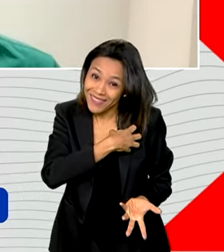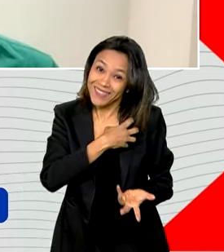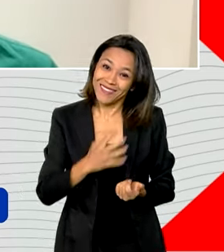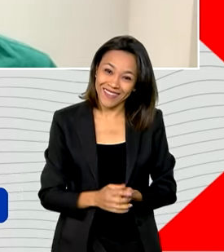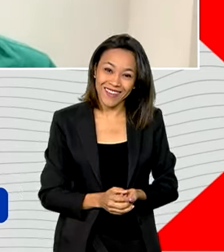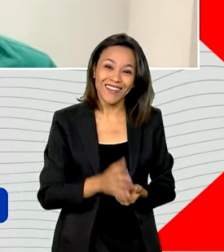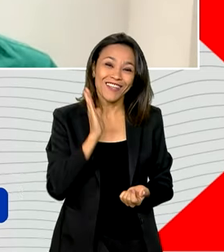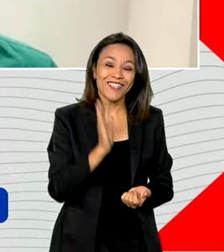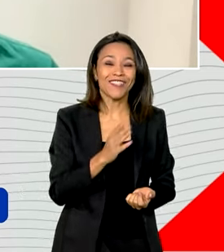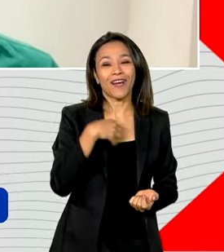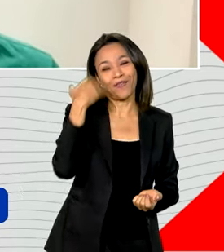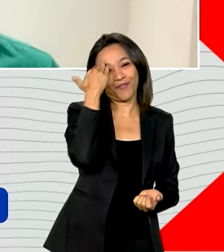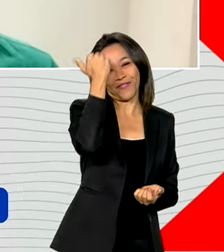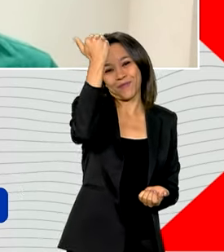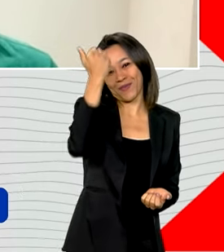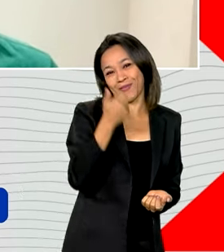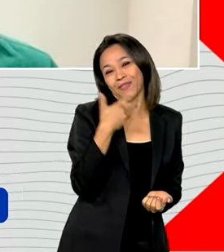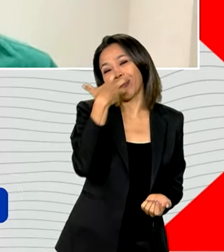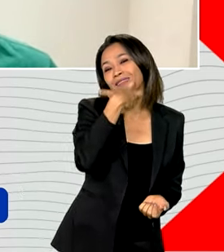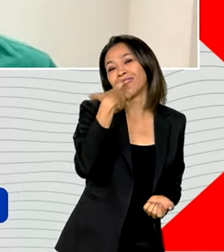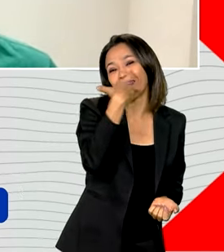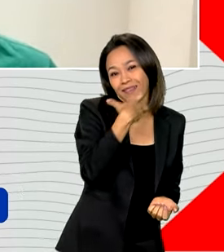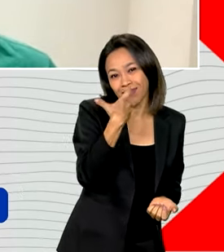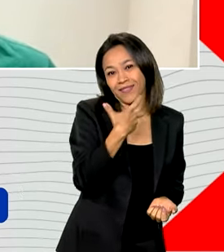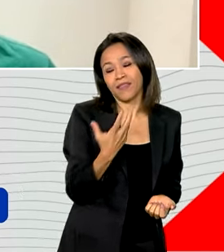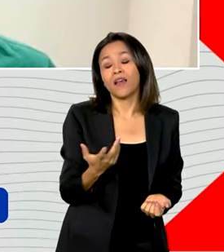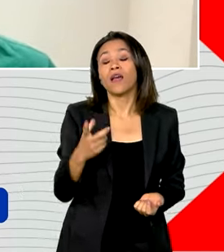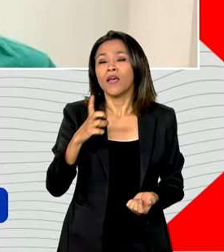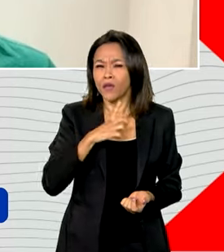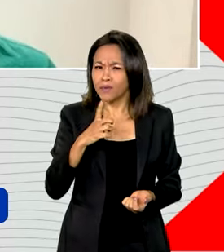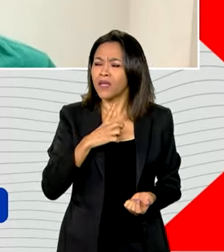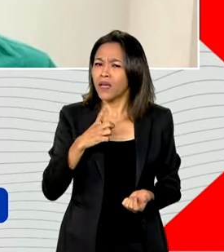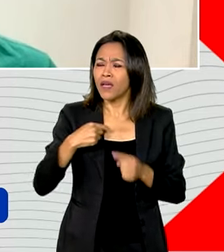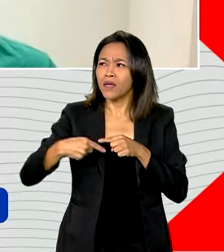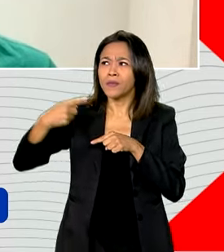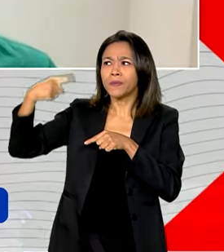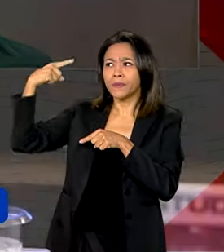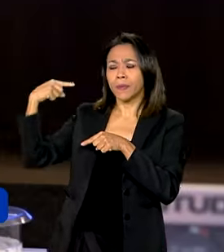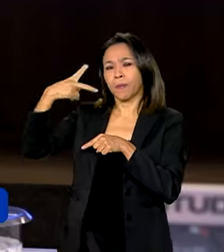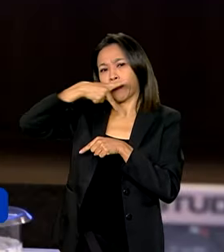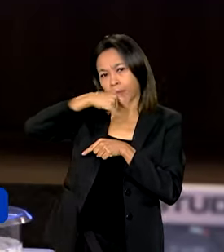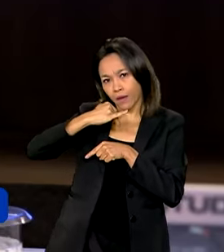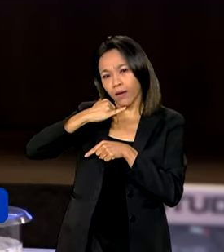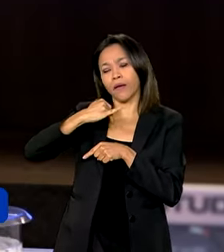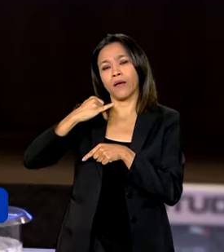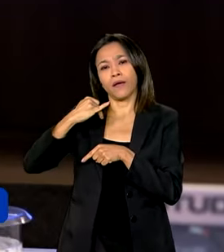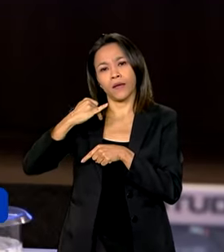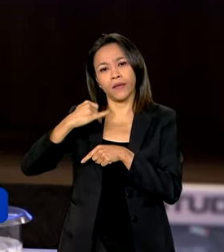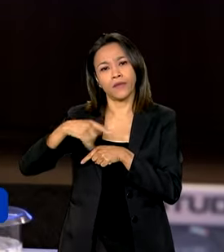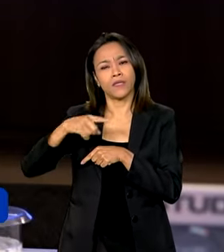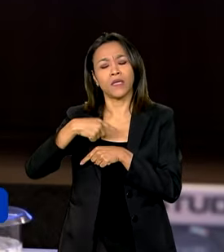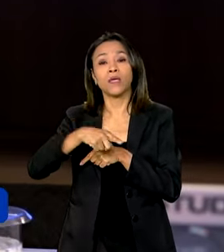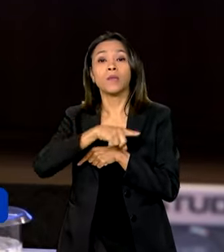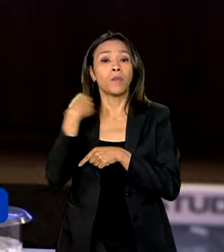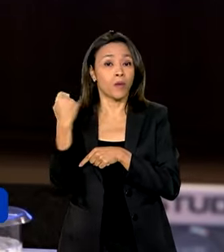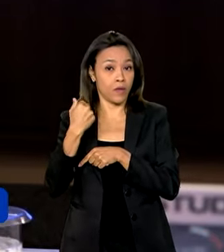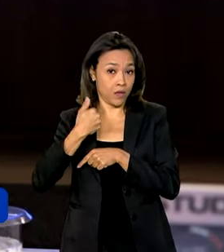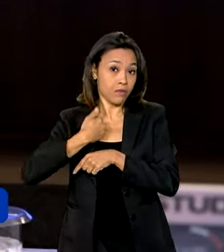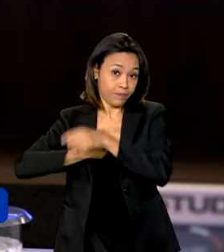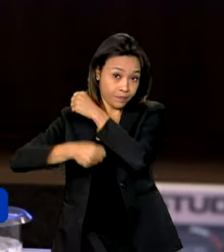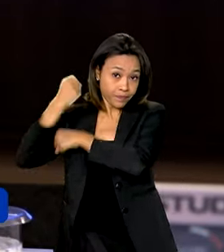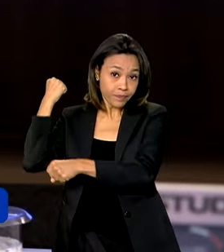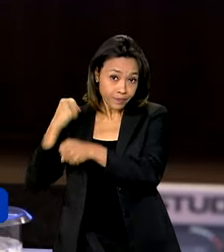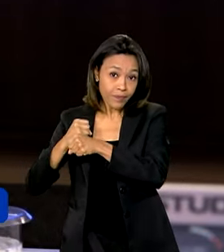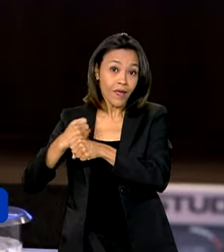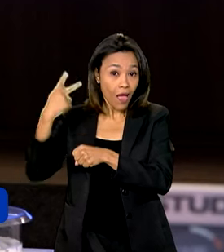dizia Mas além de tudo eu tenho uma origem na Bahia meu pai era faleceu ano passado Baiano de